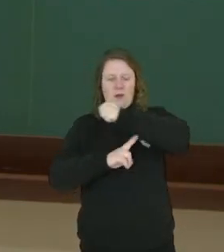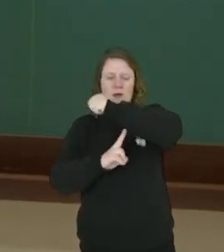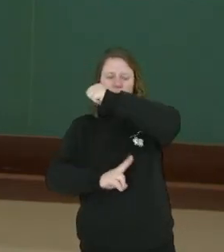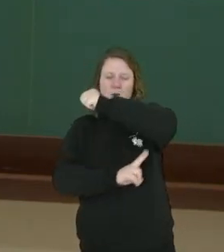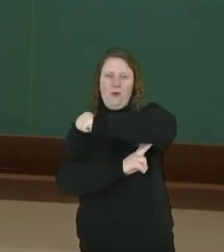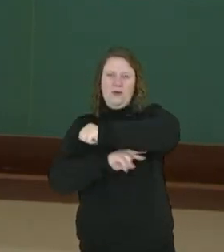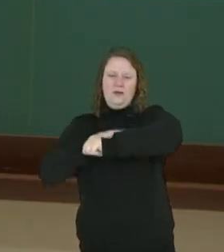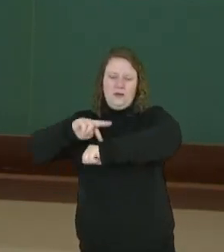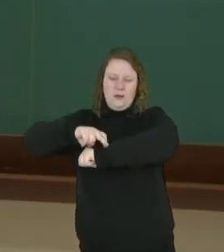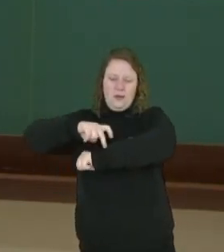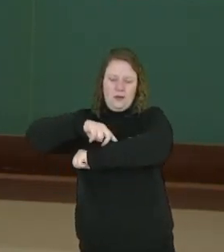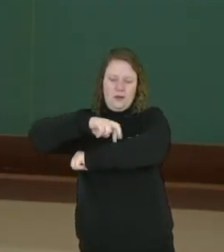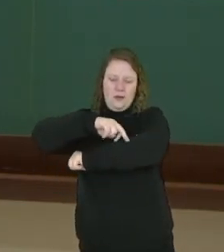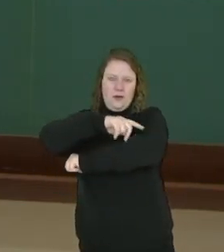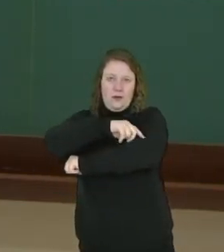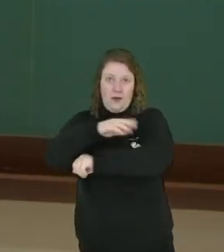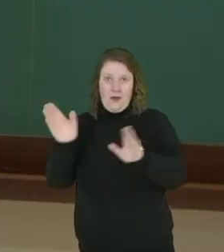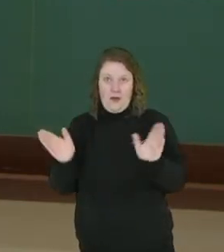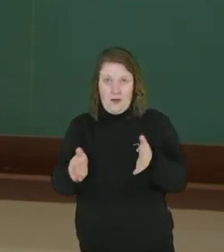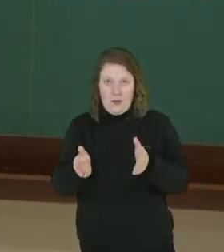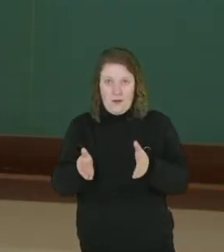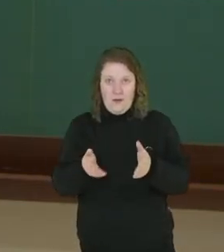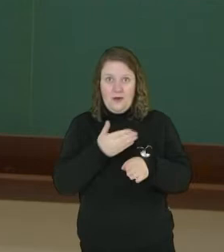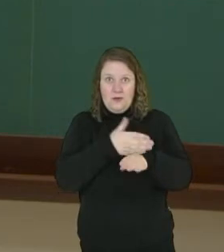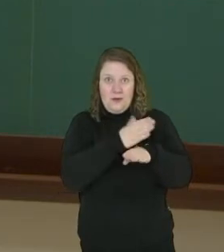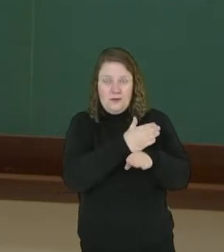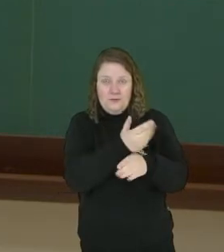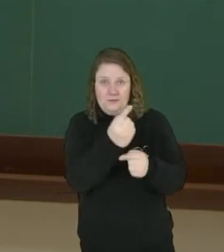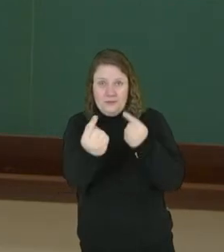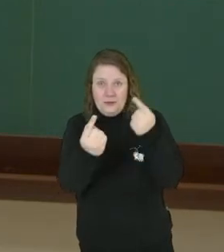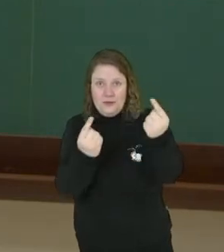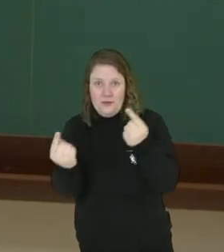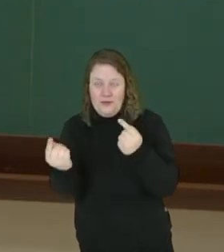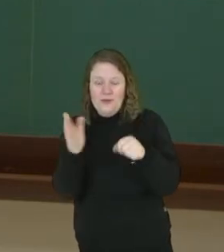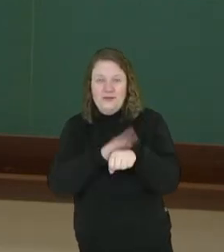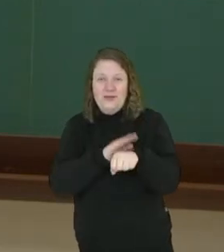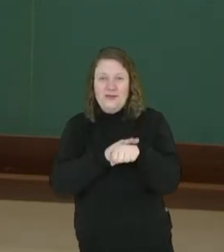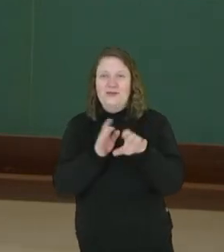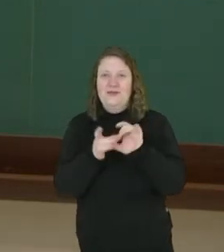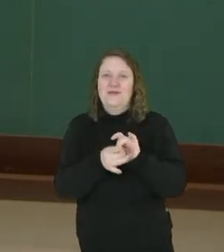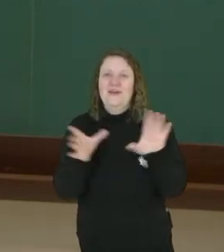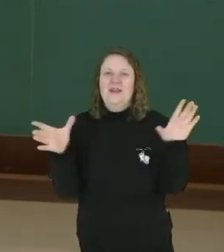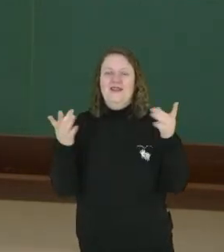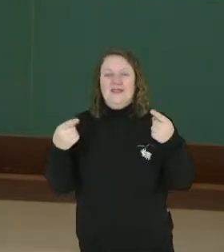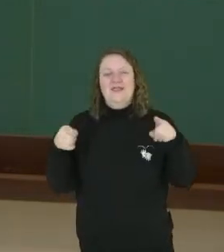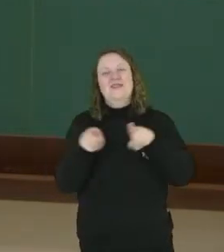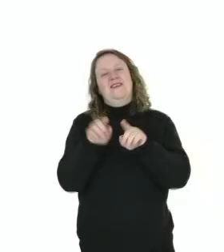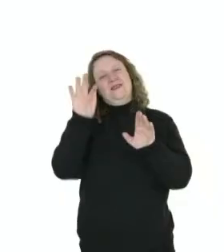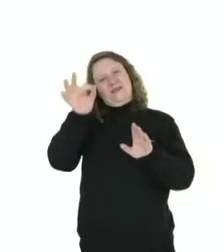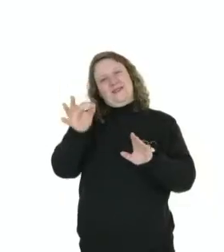agora é com vocês. Eu vou dar um tempinho para vocês resolverem isso aqui, daqui a pouco a gente volta para fazer a correção.